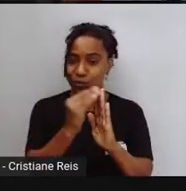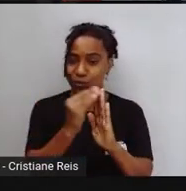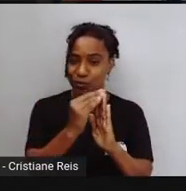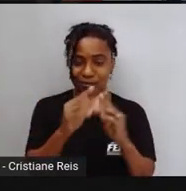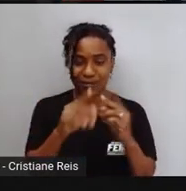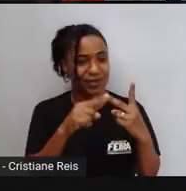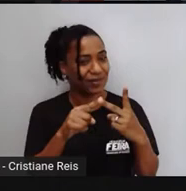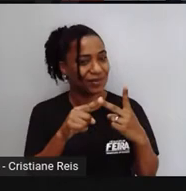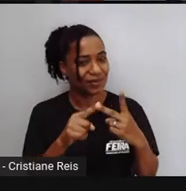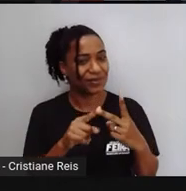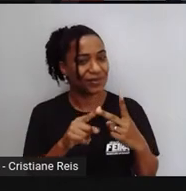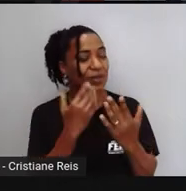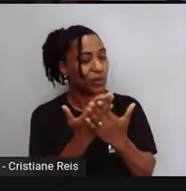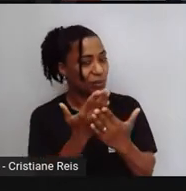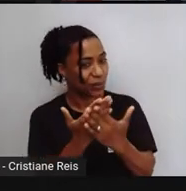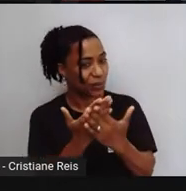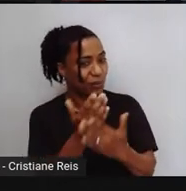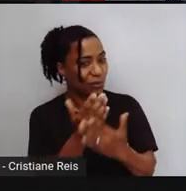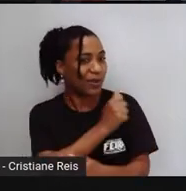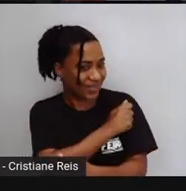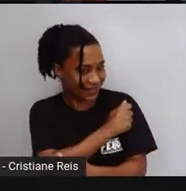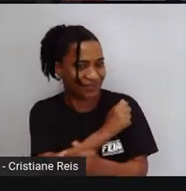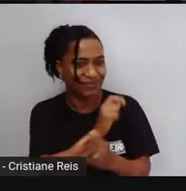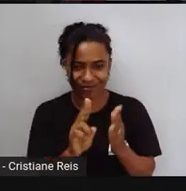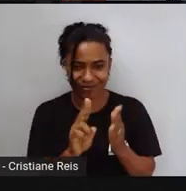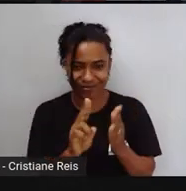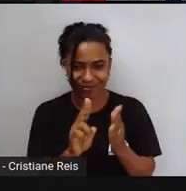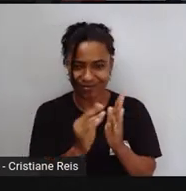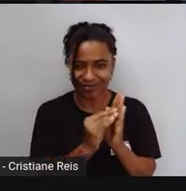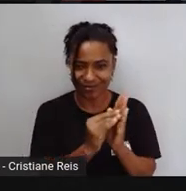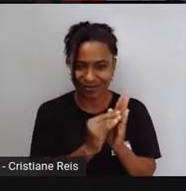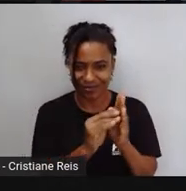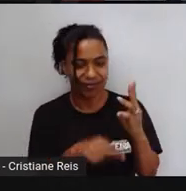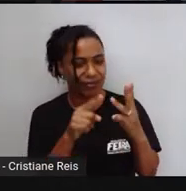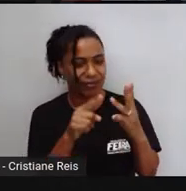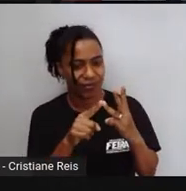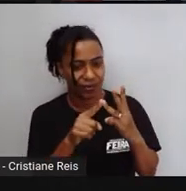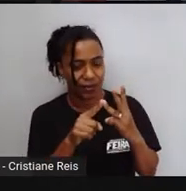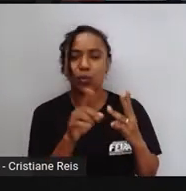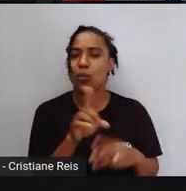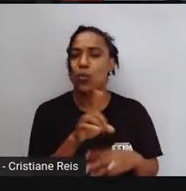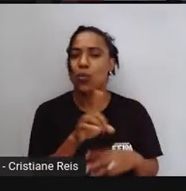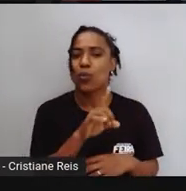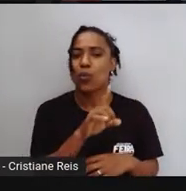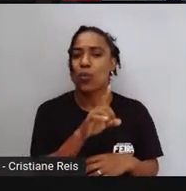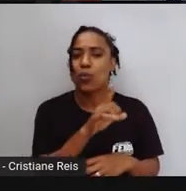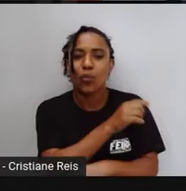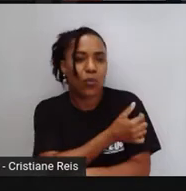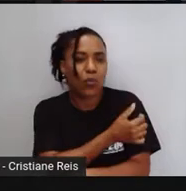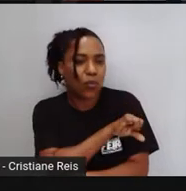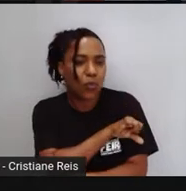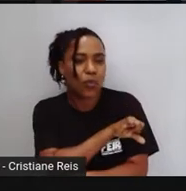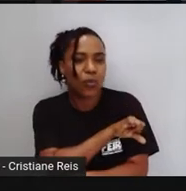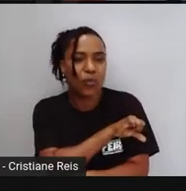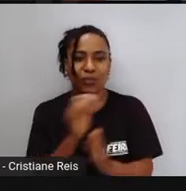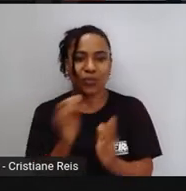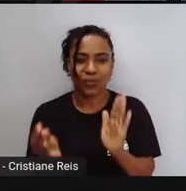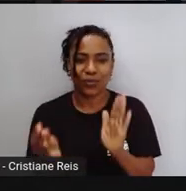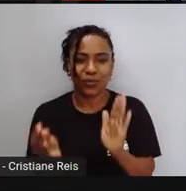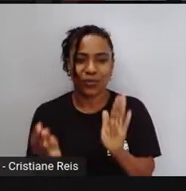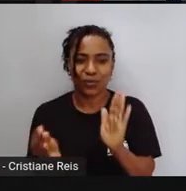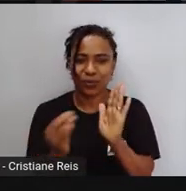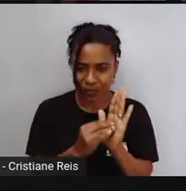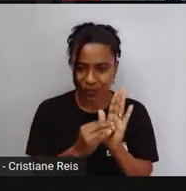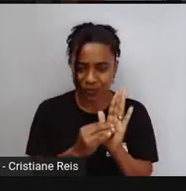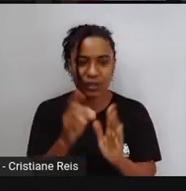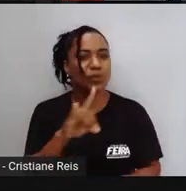estuda, student, o seu nome, grade, a série que você estuda, date, a